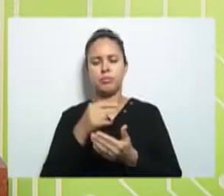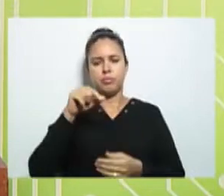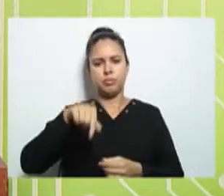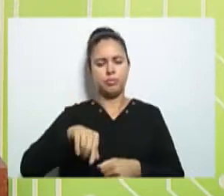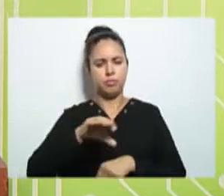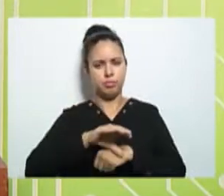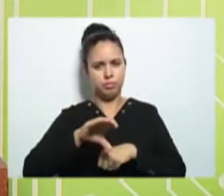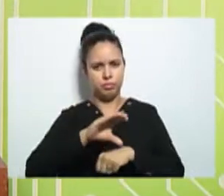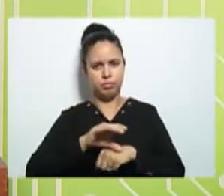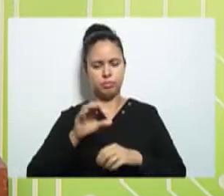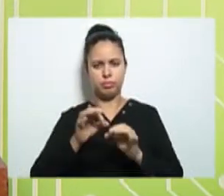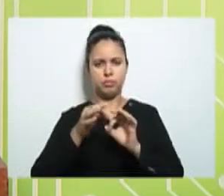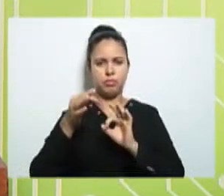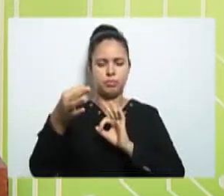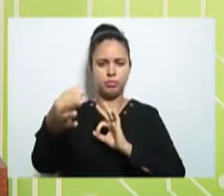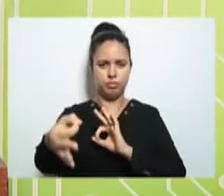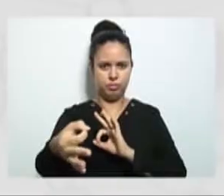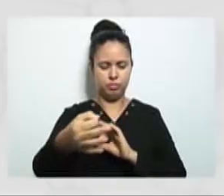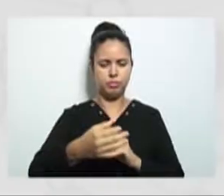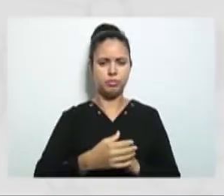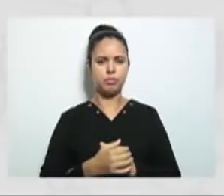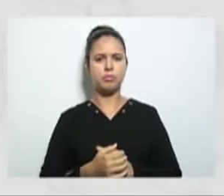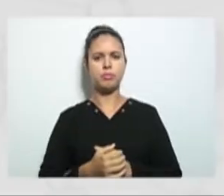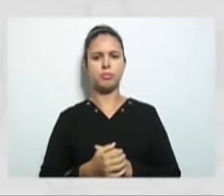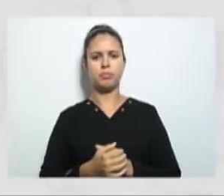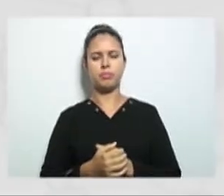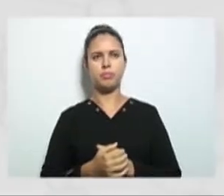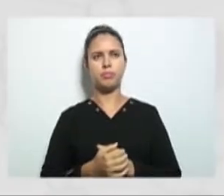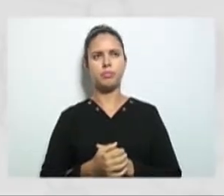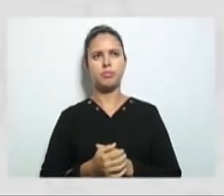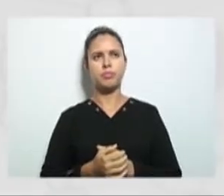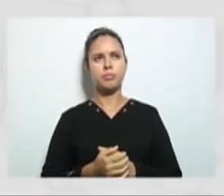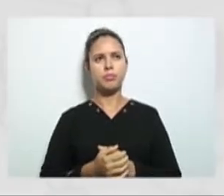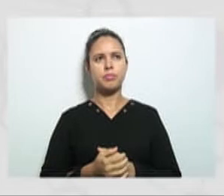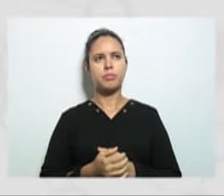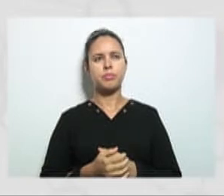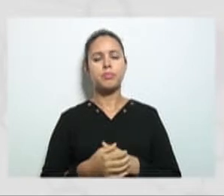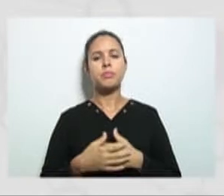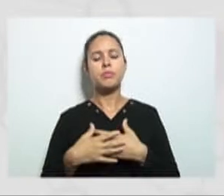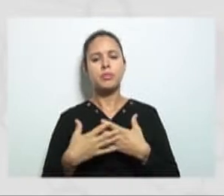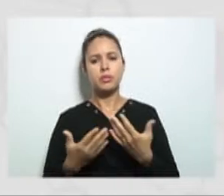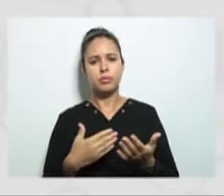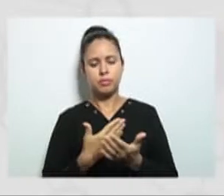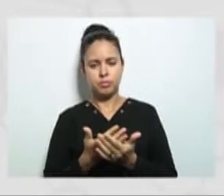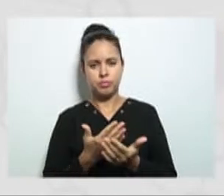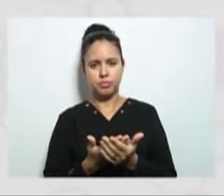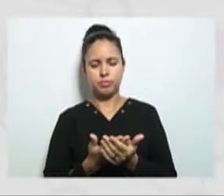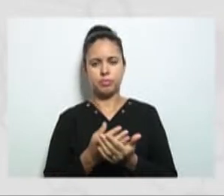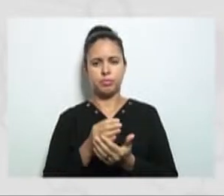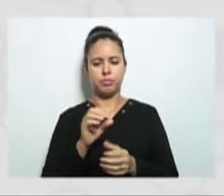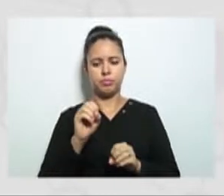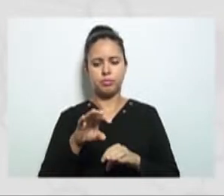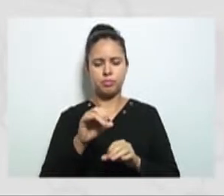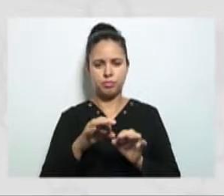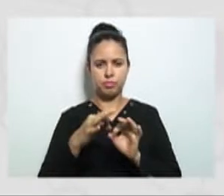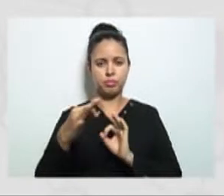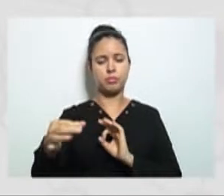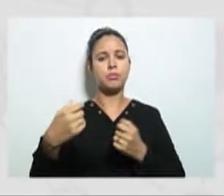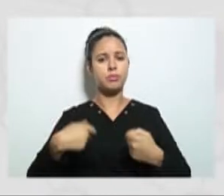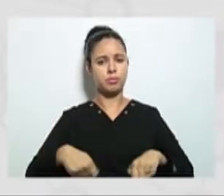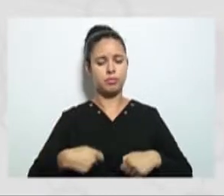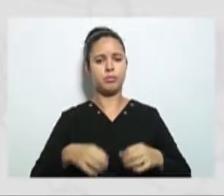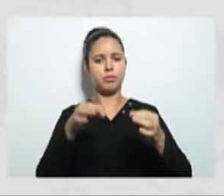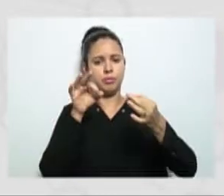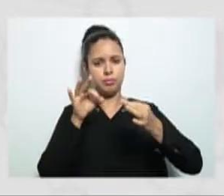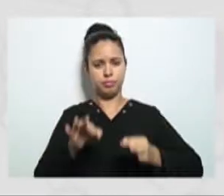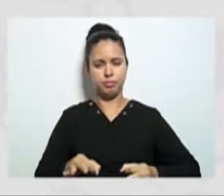conseguir levar muita bagagem para vocês, tá bom, gente? E aí, ó, para fazer EAD deve haver disciplina, tá, gente? A questão da